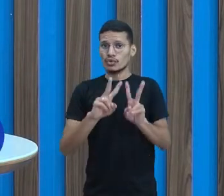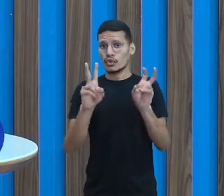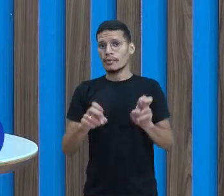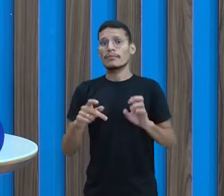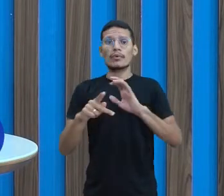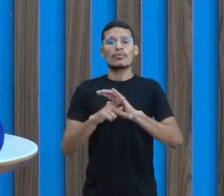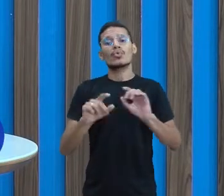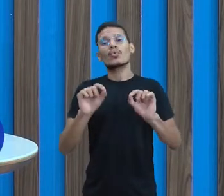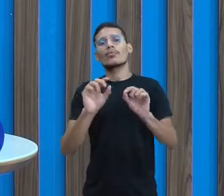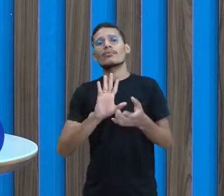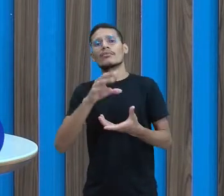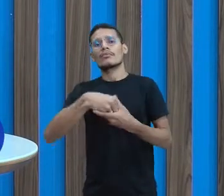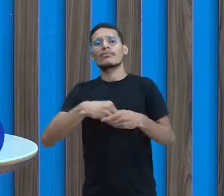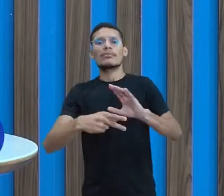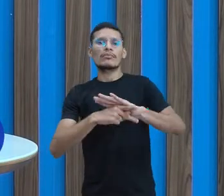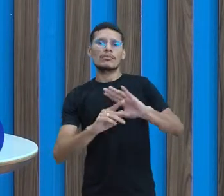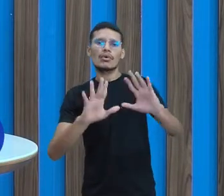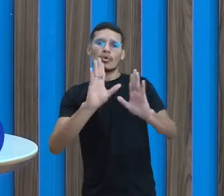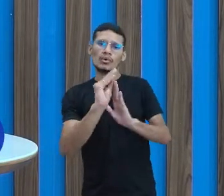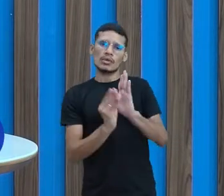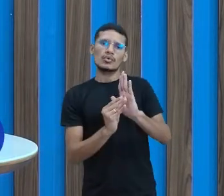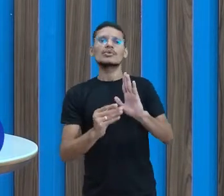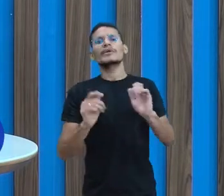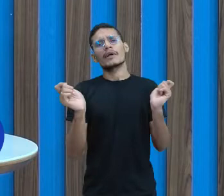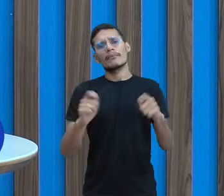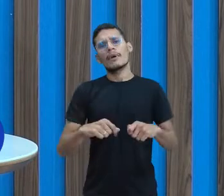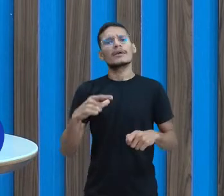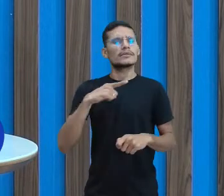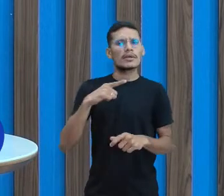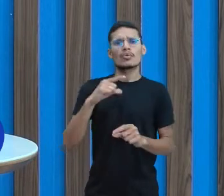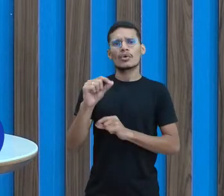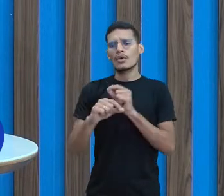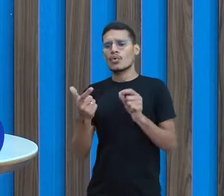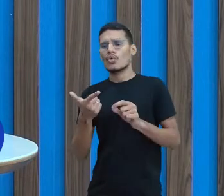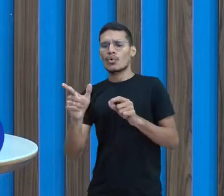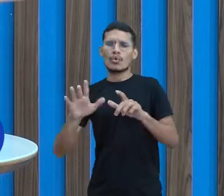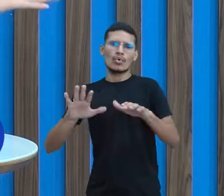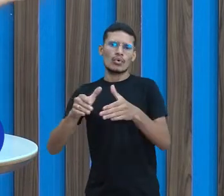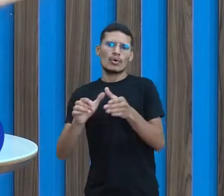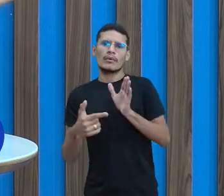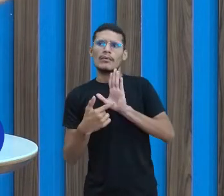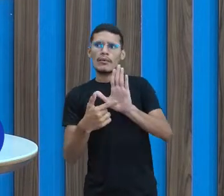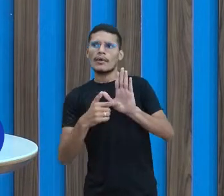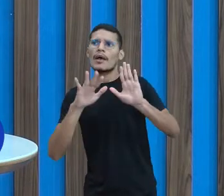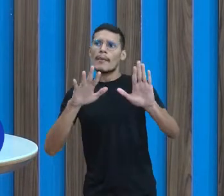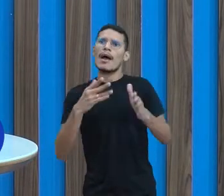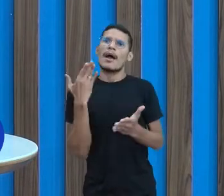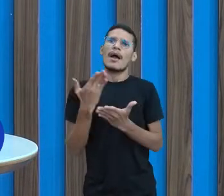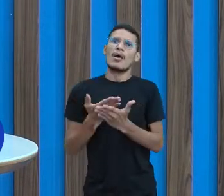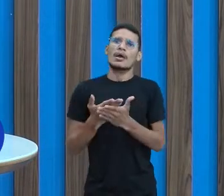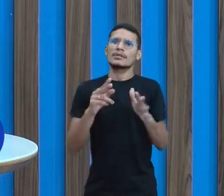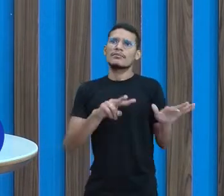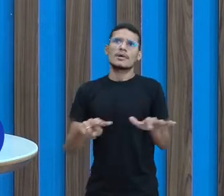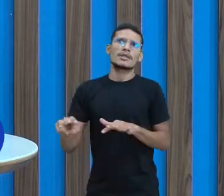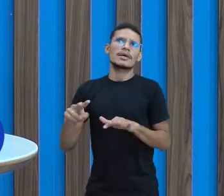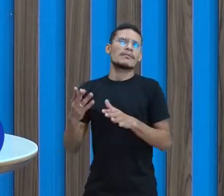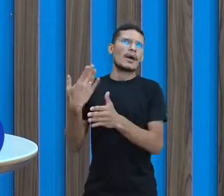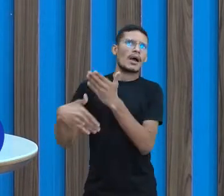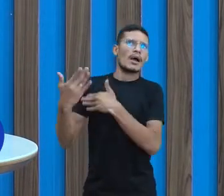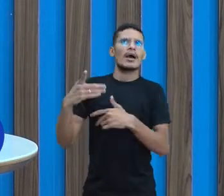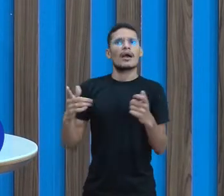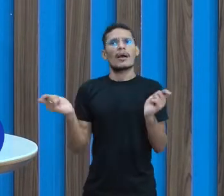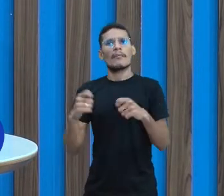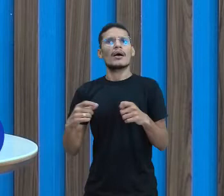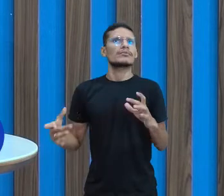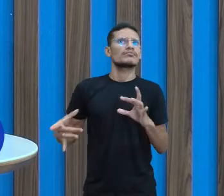dos conteúdos, né? De ministrar aulas em outras turmas e perceber, por exemplo, a aula da semana passada pode ser aplicada